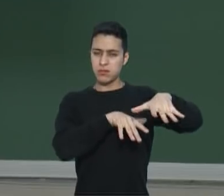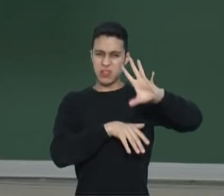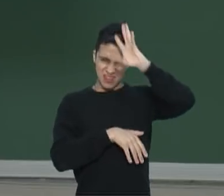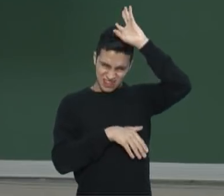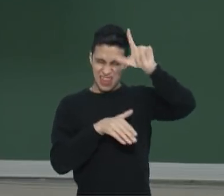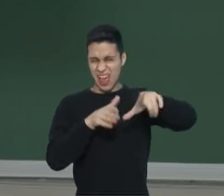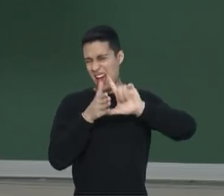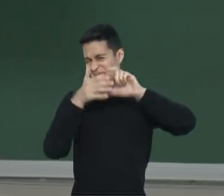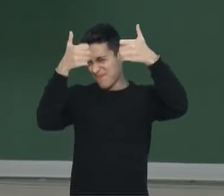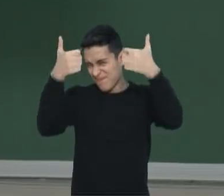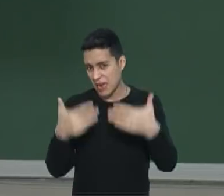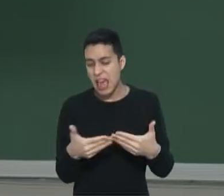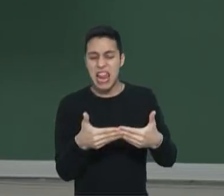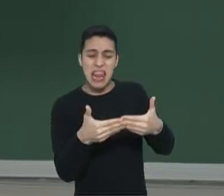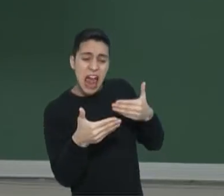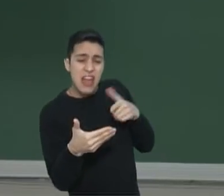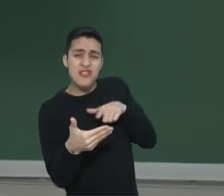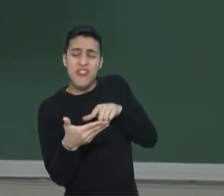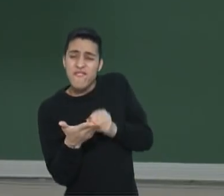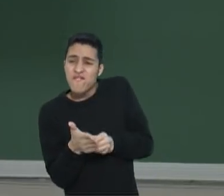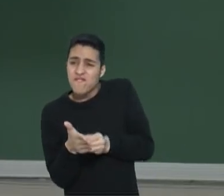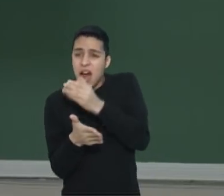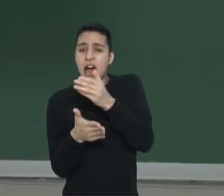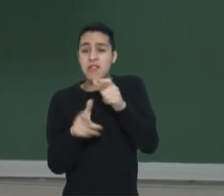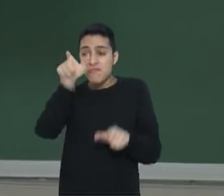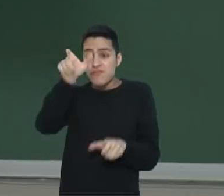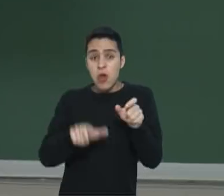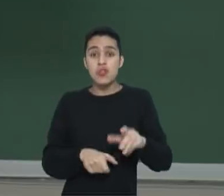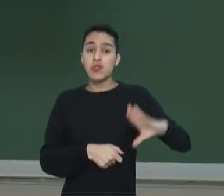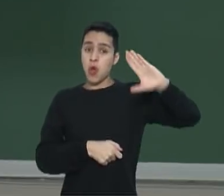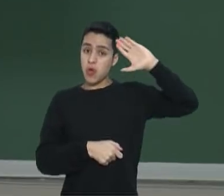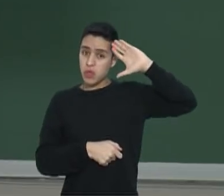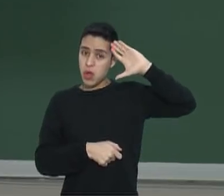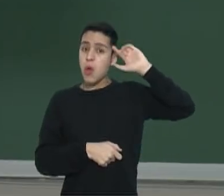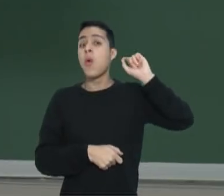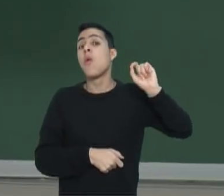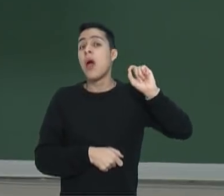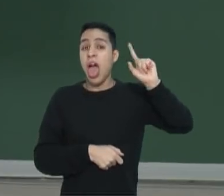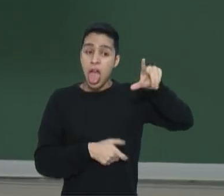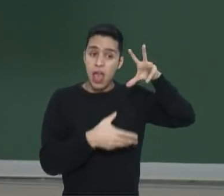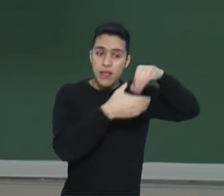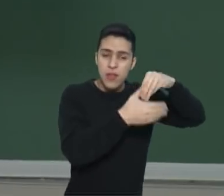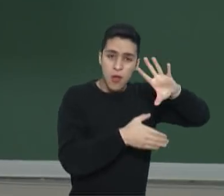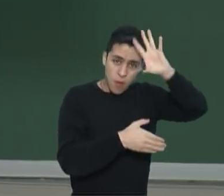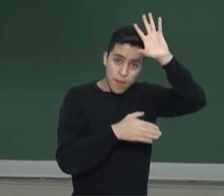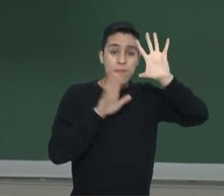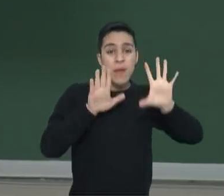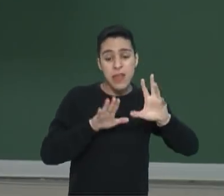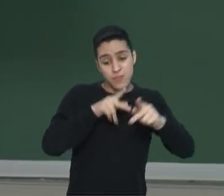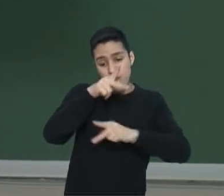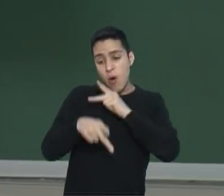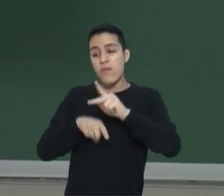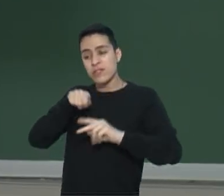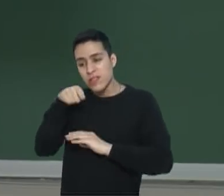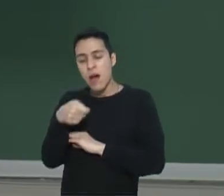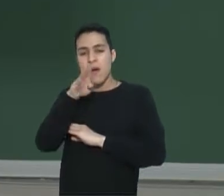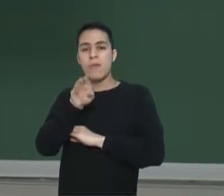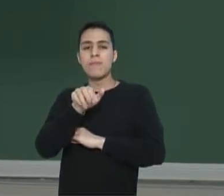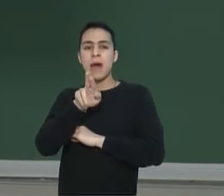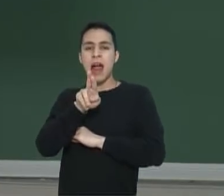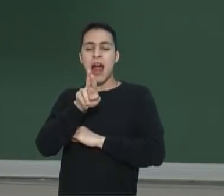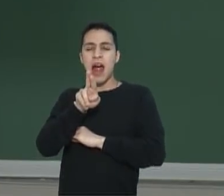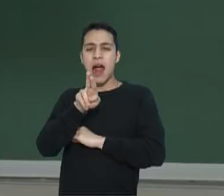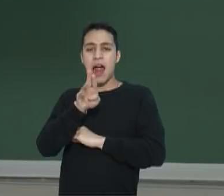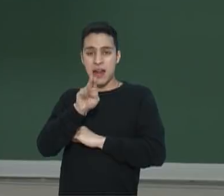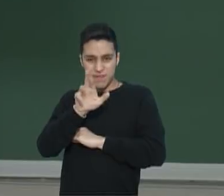anteriormente, né, a gente tinha muitos soldados romanos que eram bárbaros. Tá? Então eles ingressavam, eles eram